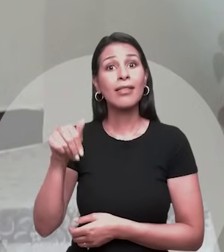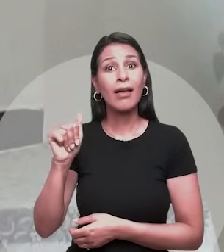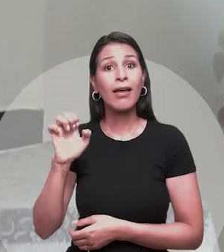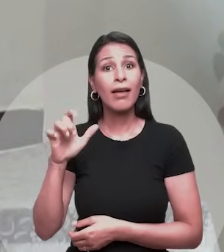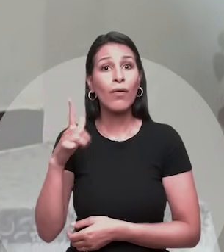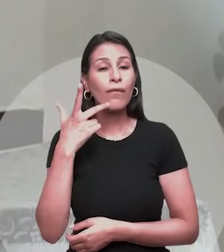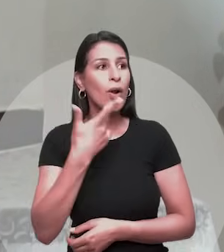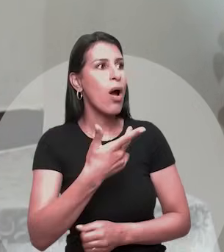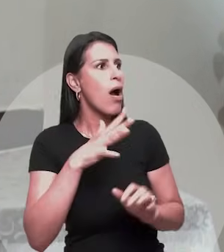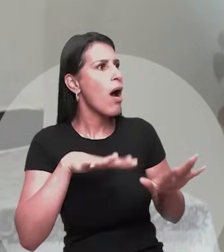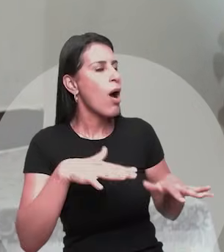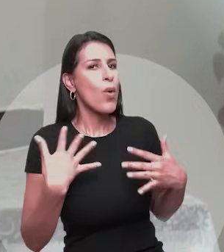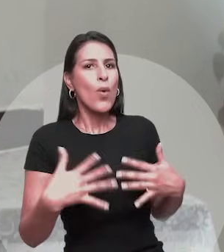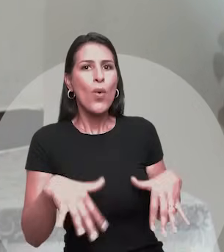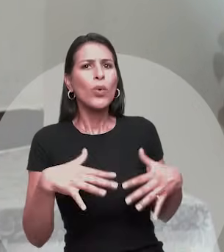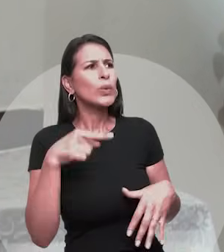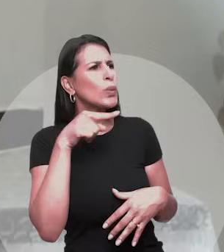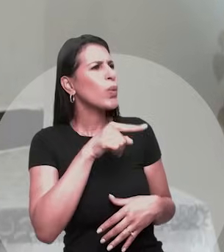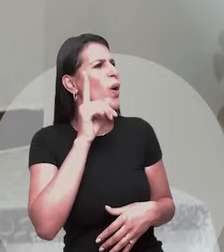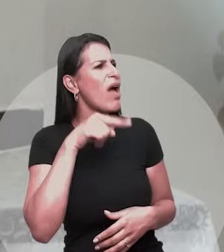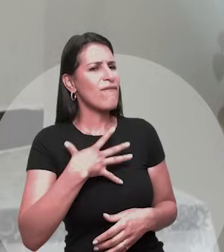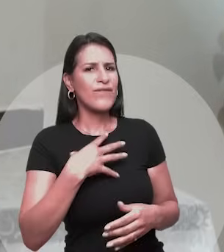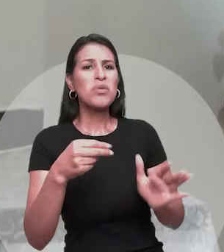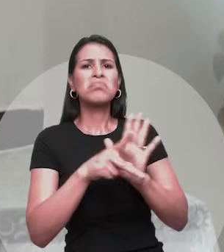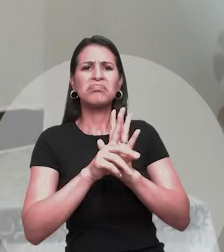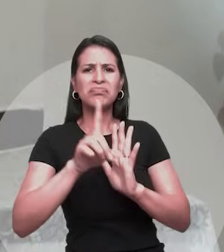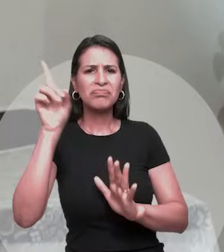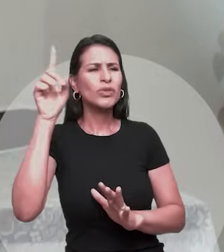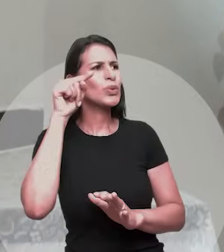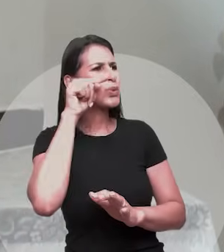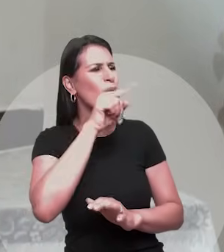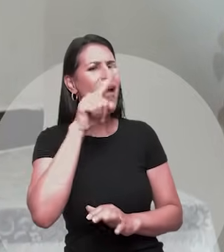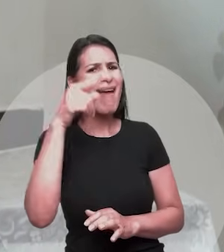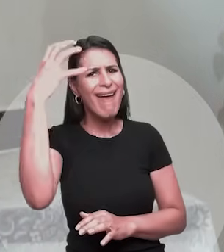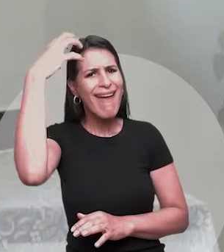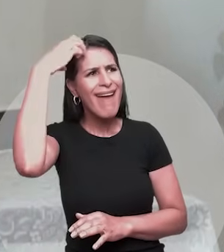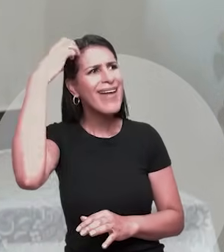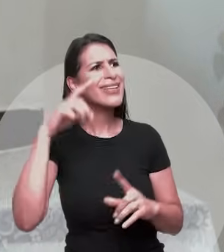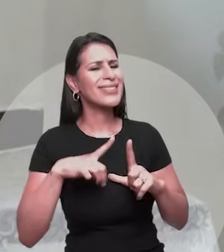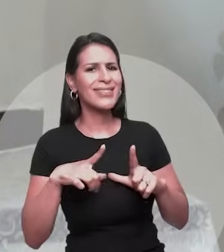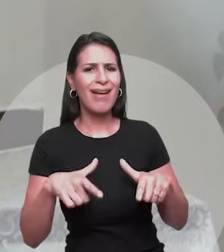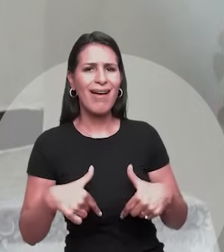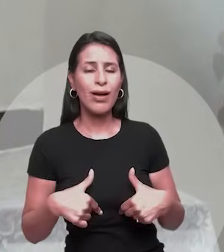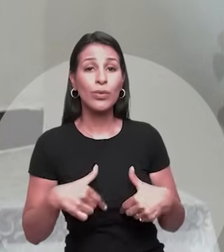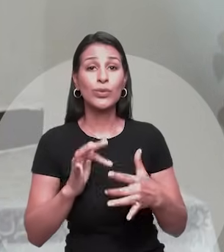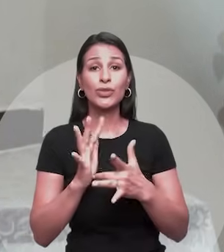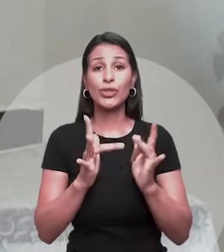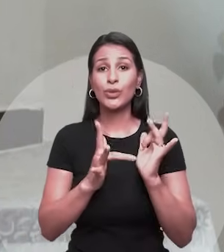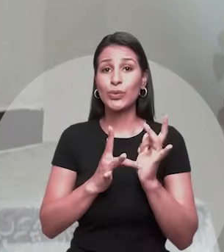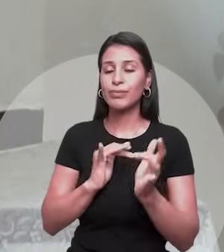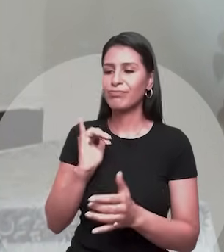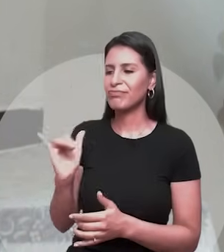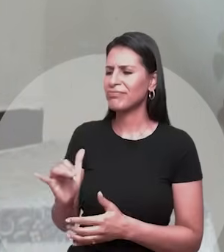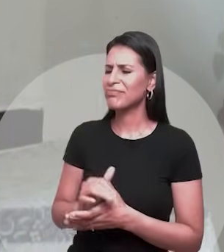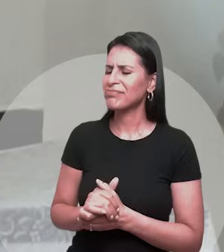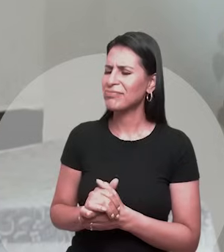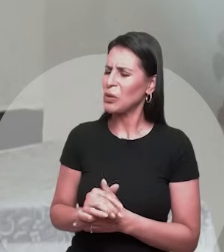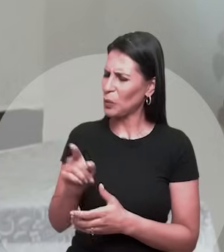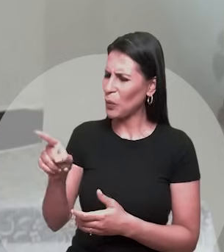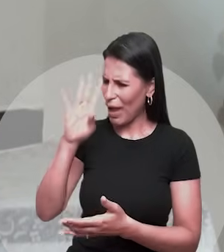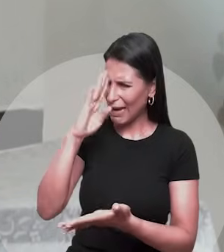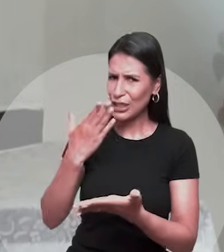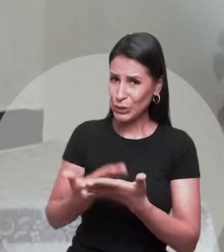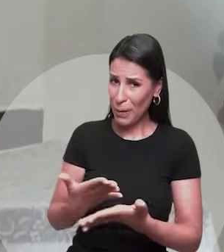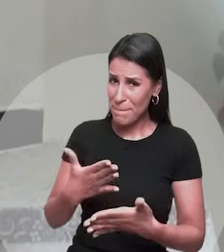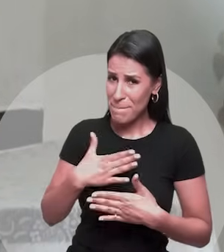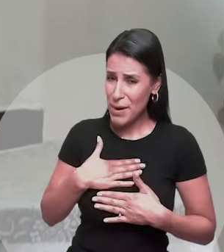o Senhor é o Filho de Deus, o Senhor é o Rei de Israel. Ao que Jesus lhe respondeu: Você crê